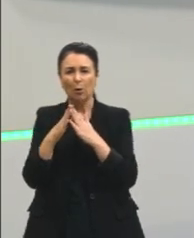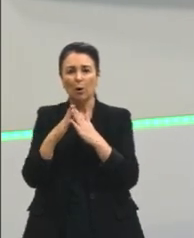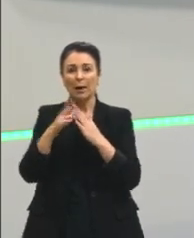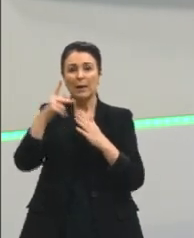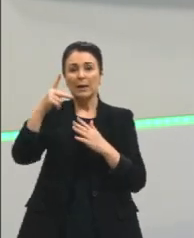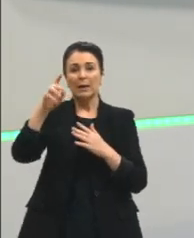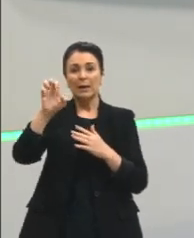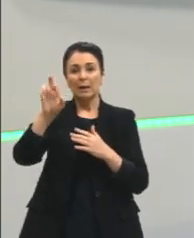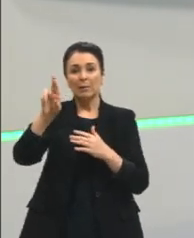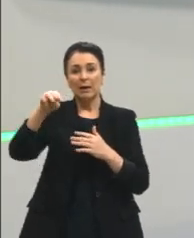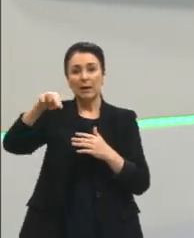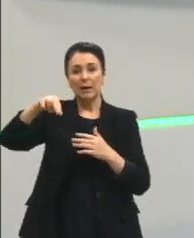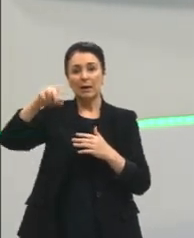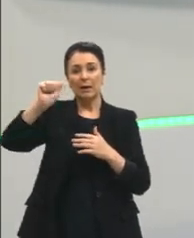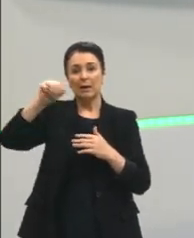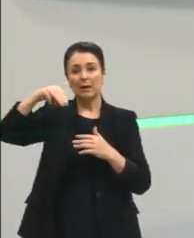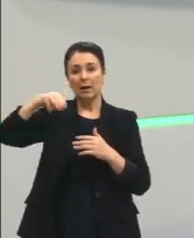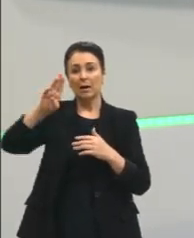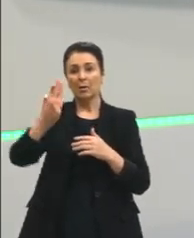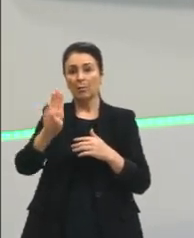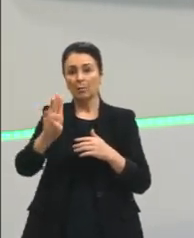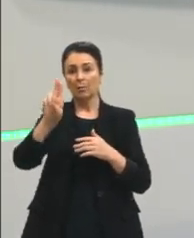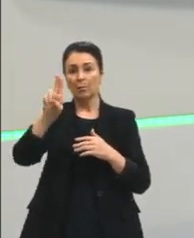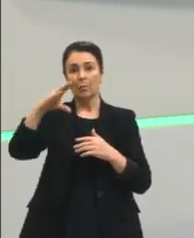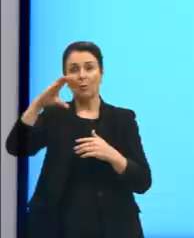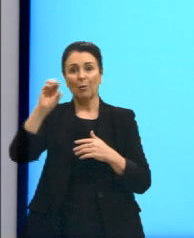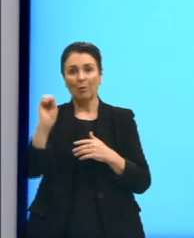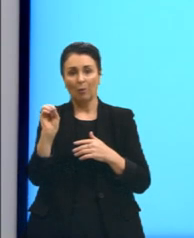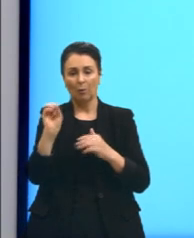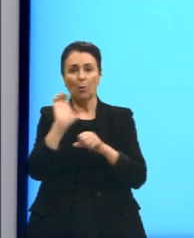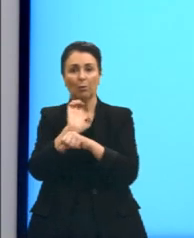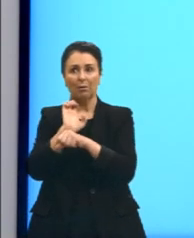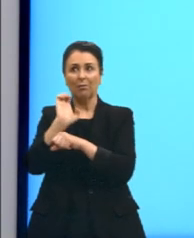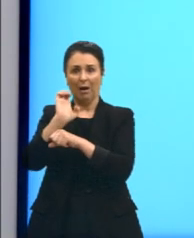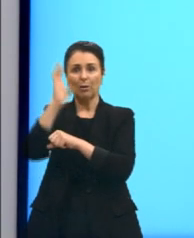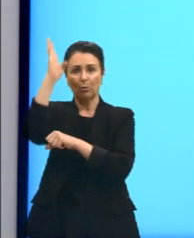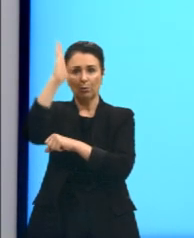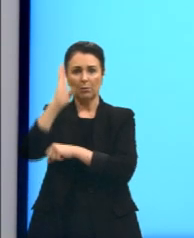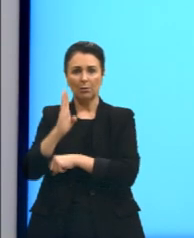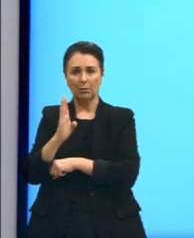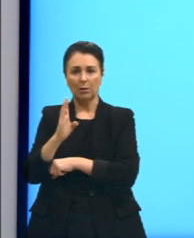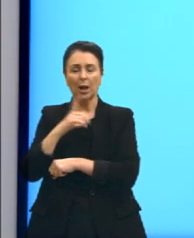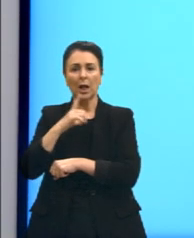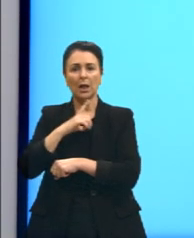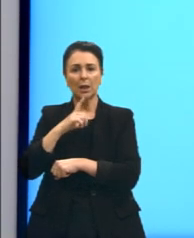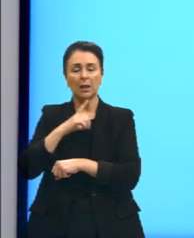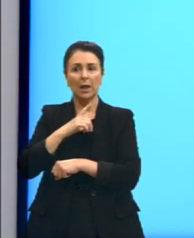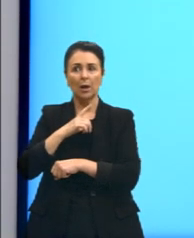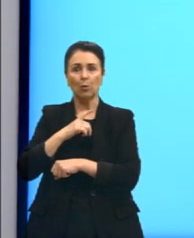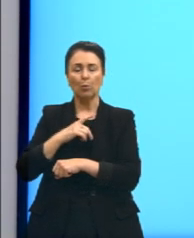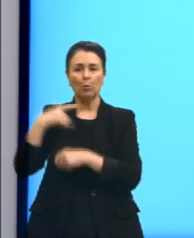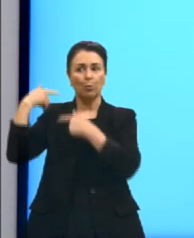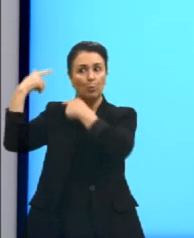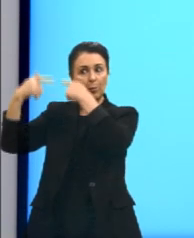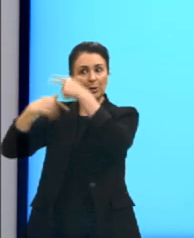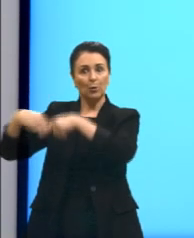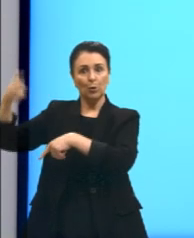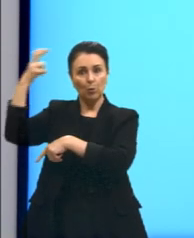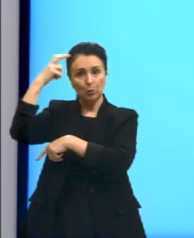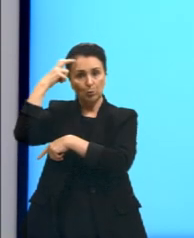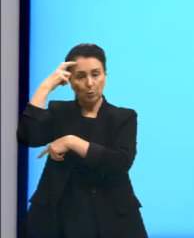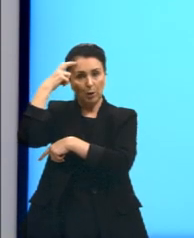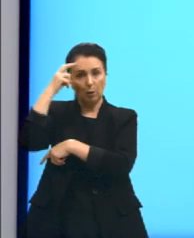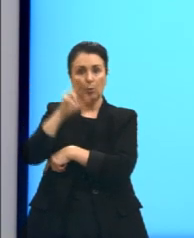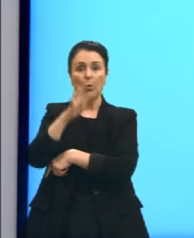não podia deixar de falar do patrimônio cultural que é por exemplo o frevo o frevo é uma representação cultural